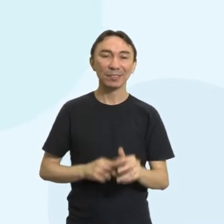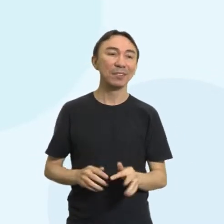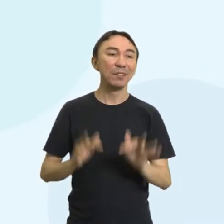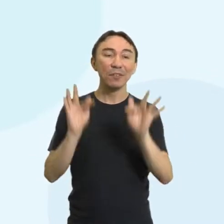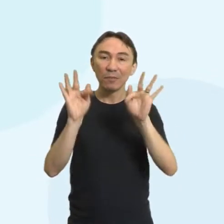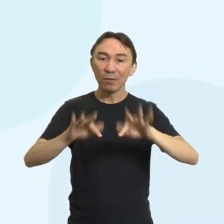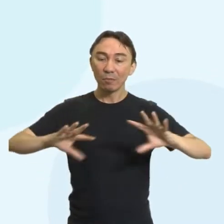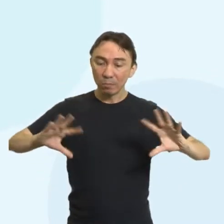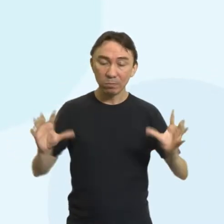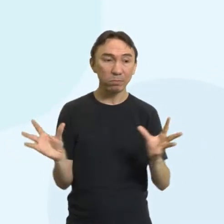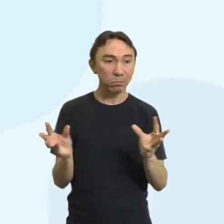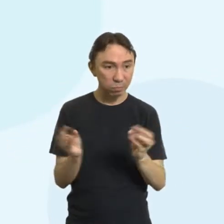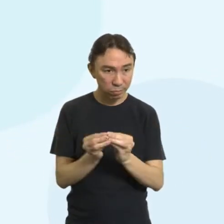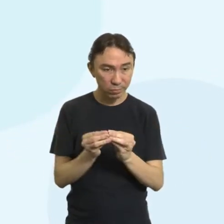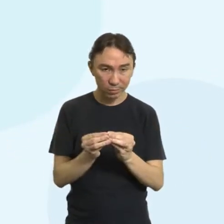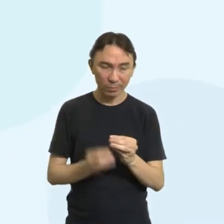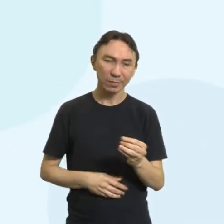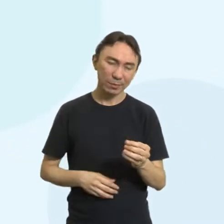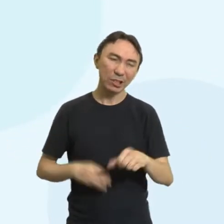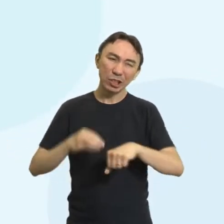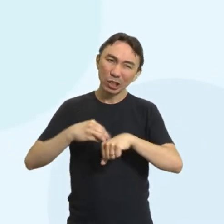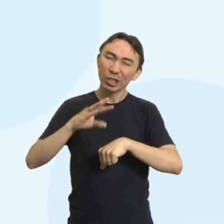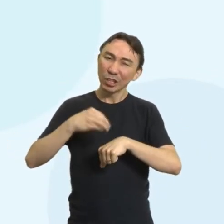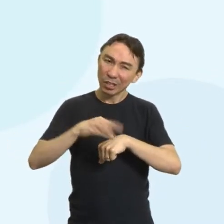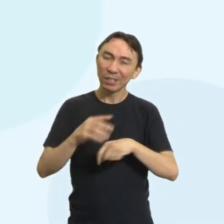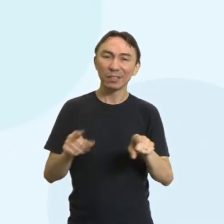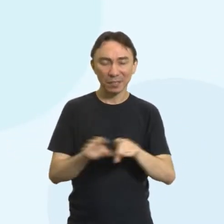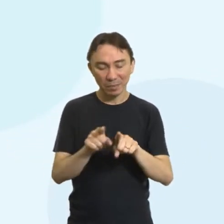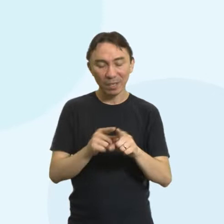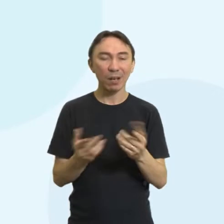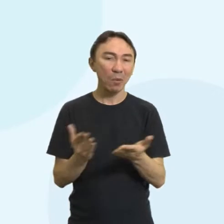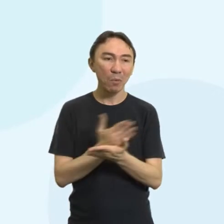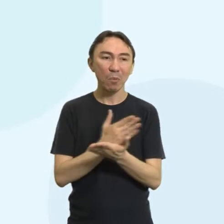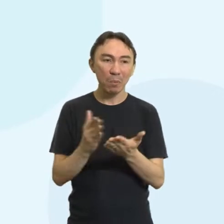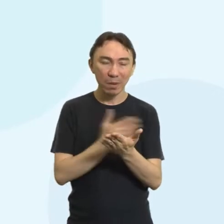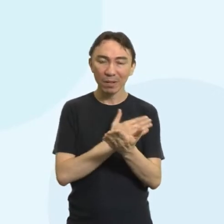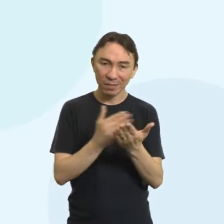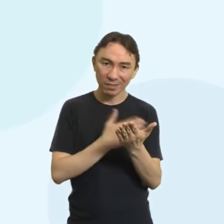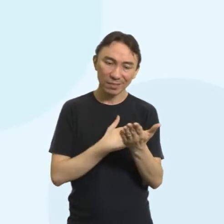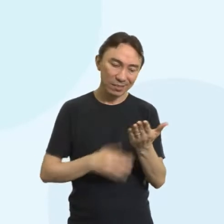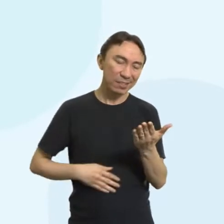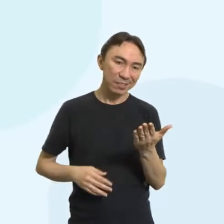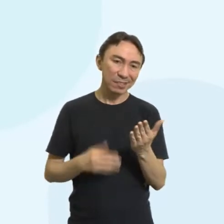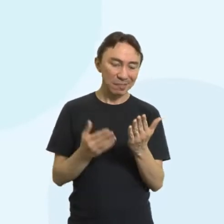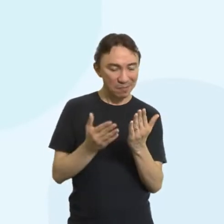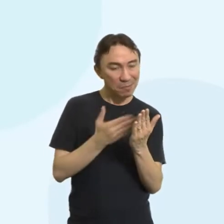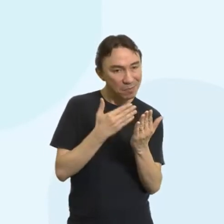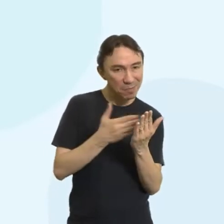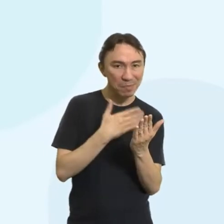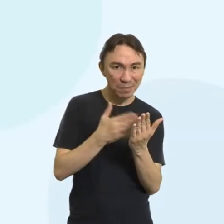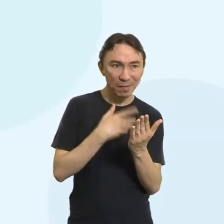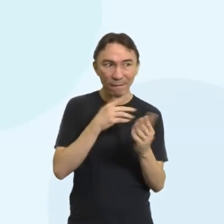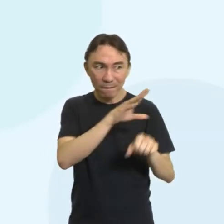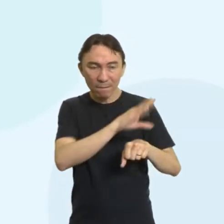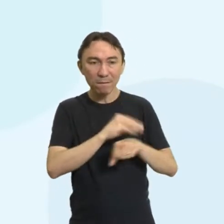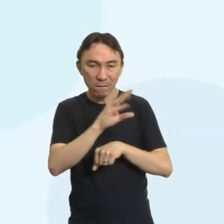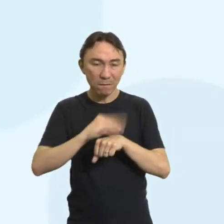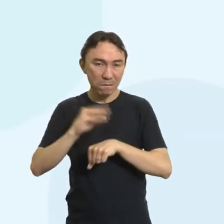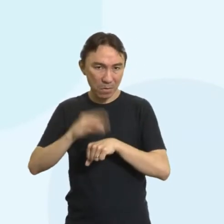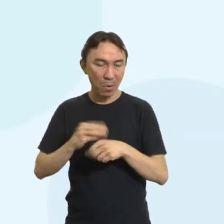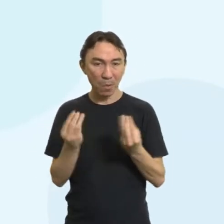na unidade escolar, as dicas de hoje e as referências. Antes de iniciarmos o nosso momento